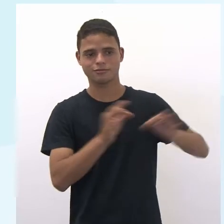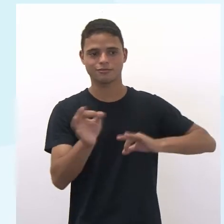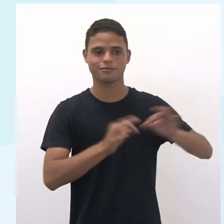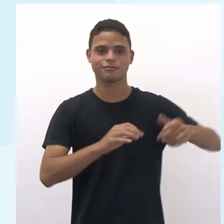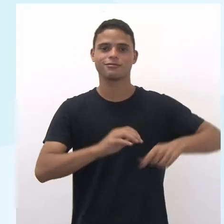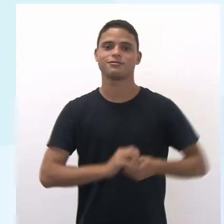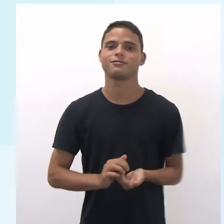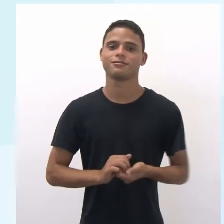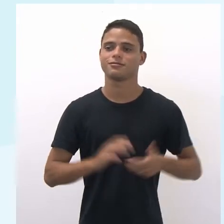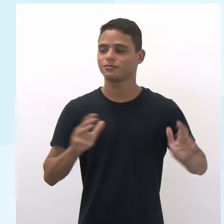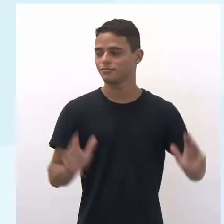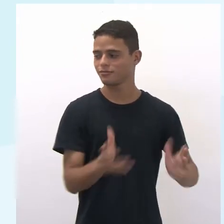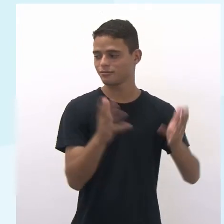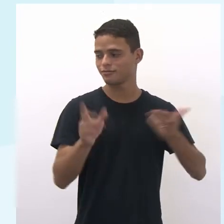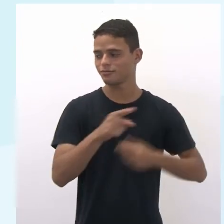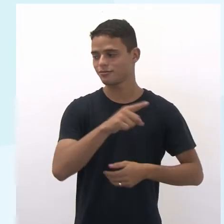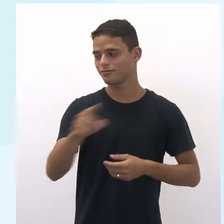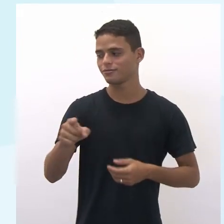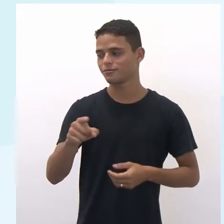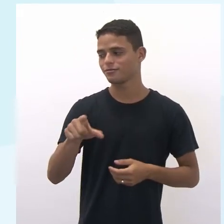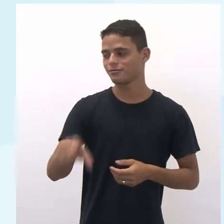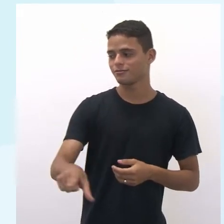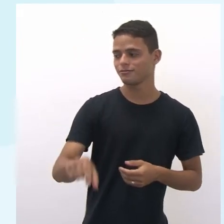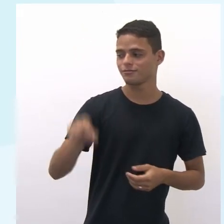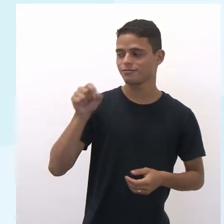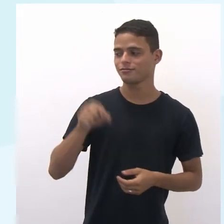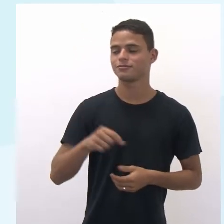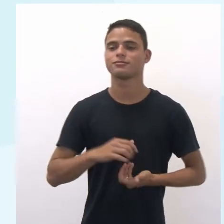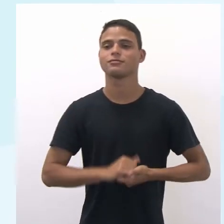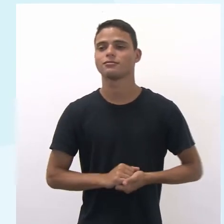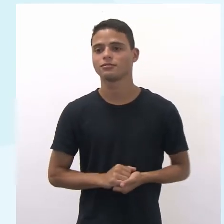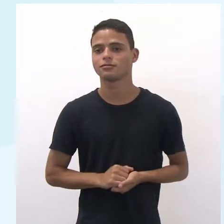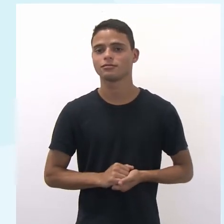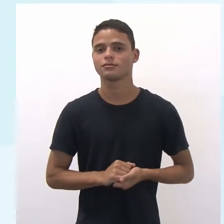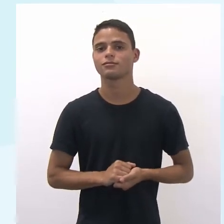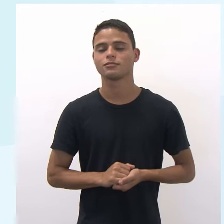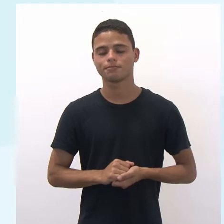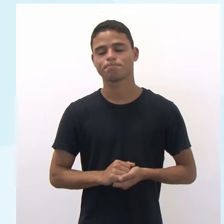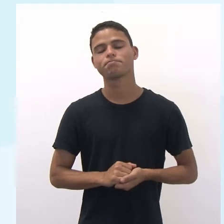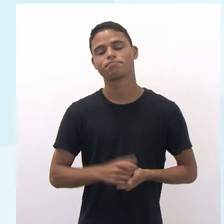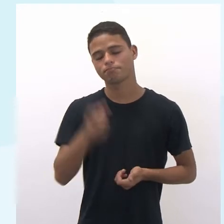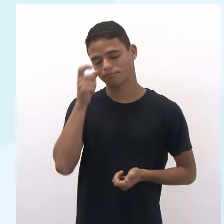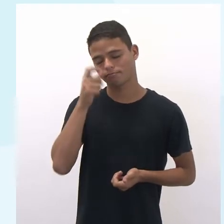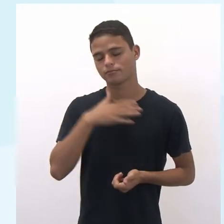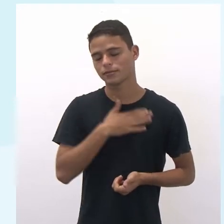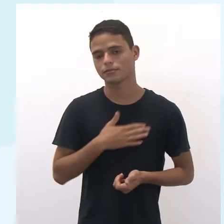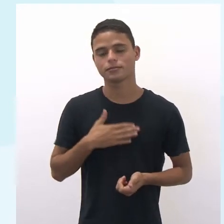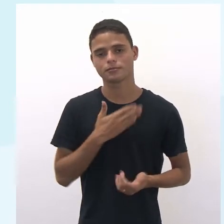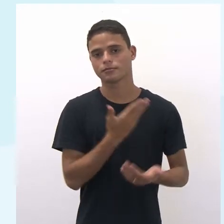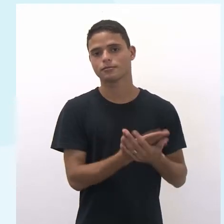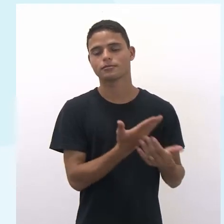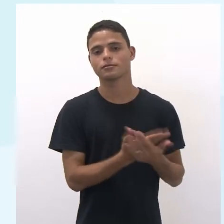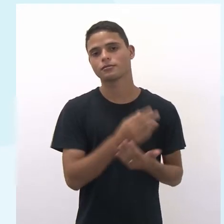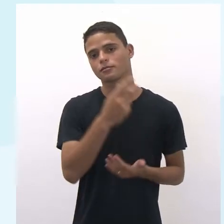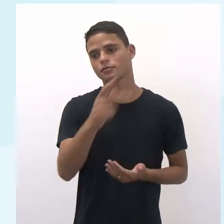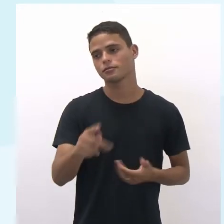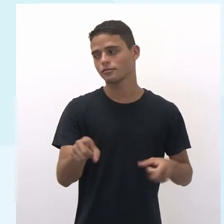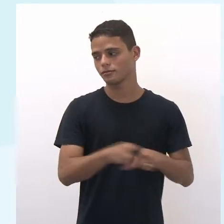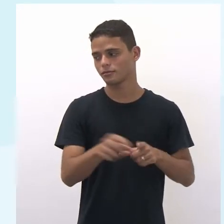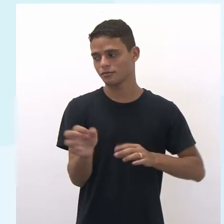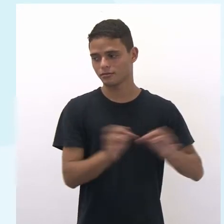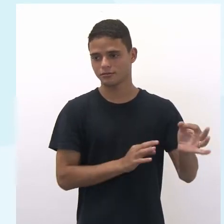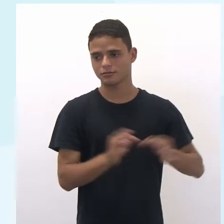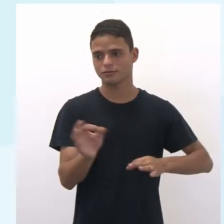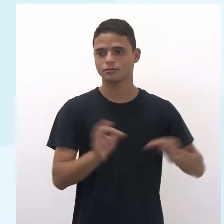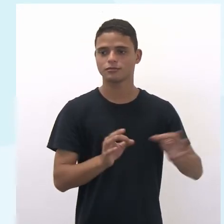propaganda do vídeo que você mesmo escolheu com todo carinho. Isso também é bacana para a sua aula. Criar roteiro e análise